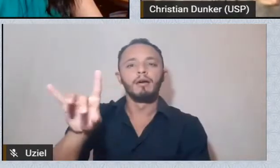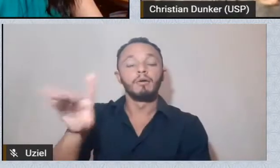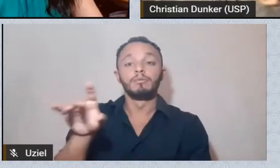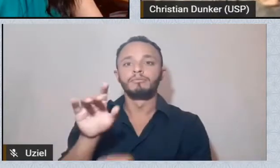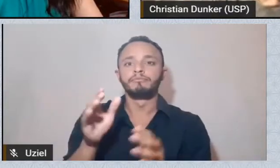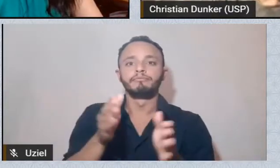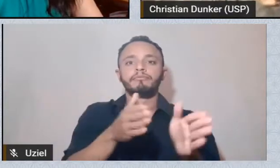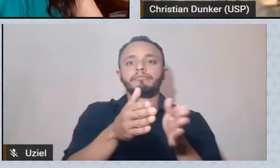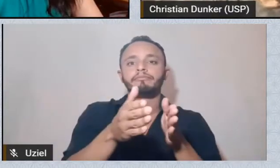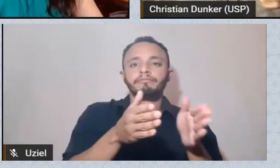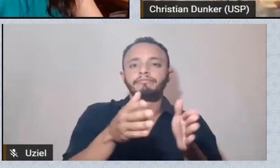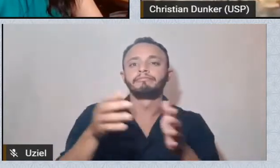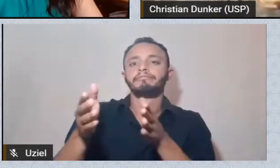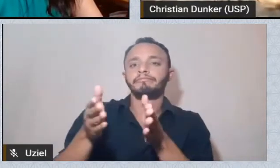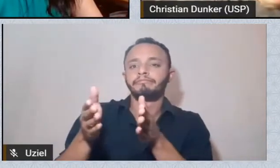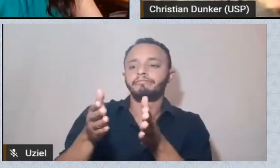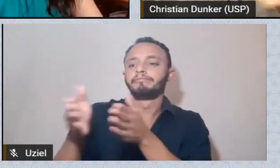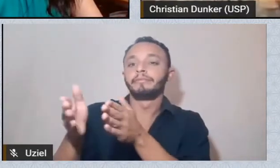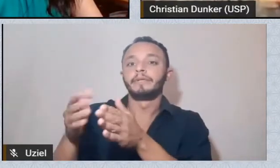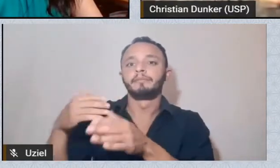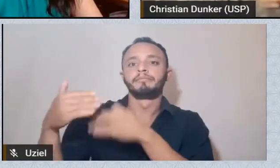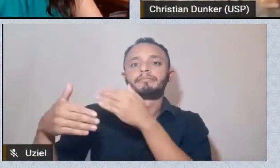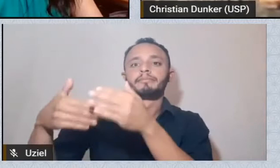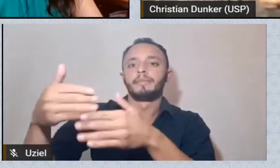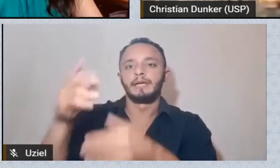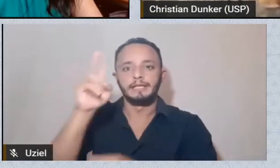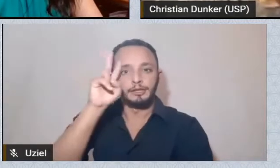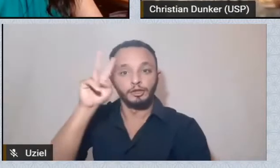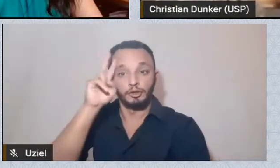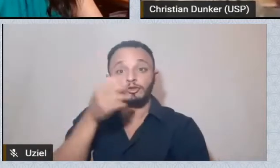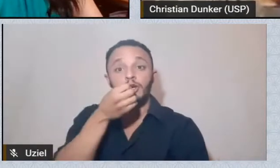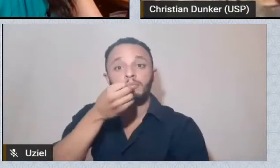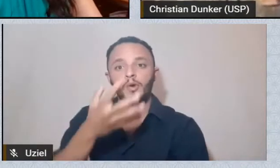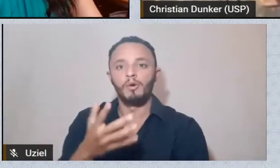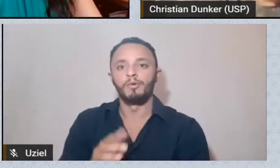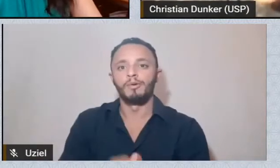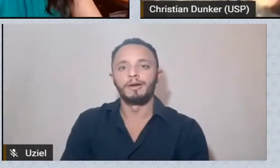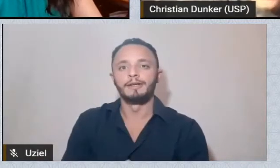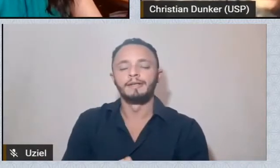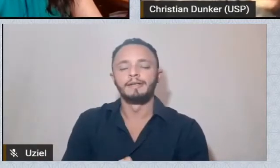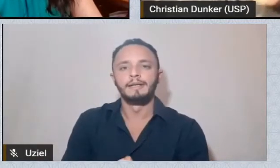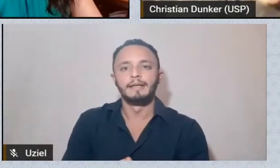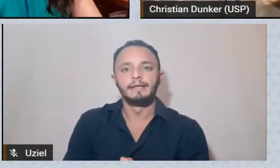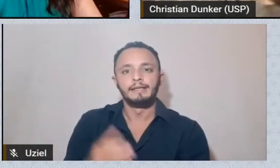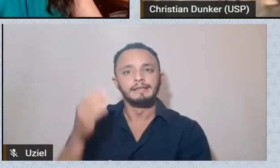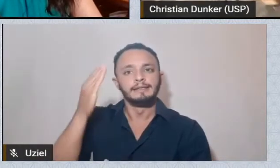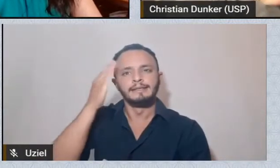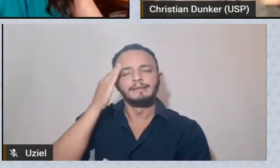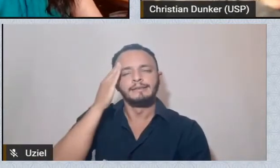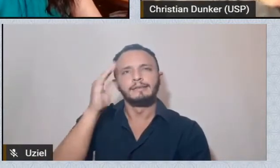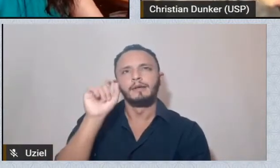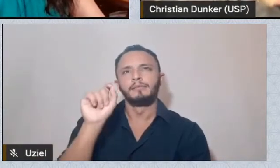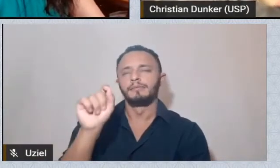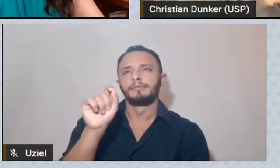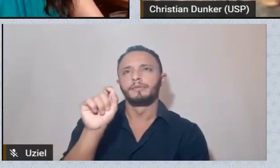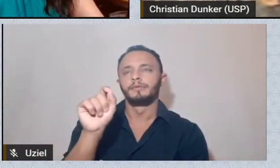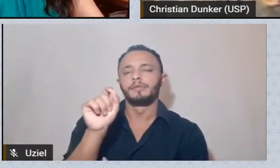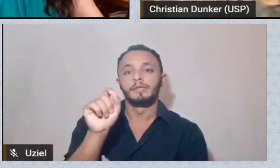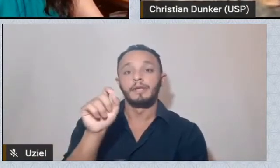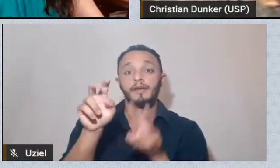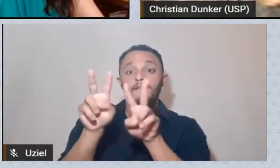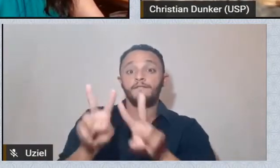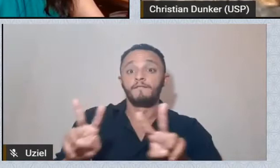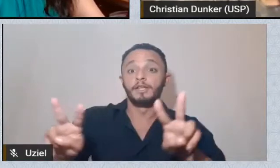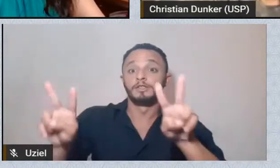boa história. Pode ser que uma boa história venha de simplesmente eu fui olhar para os álbuns